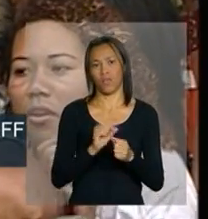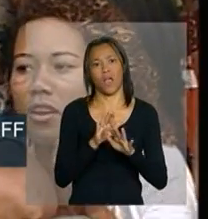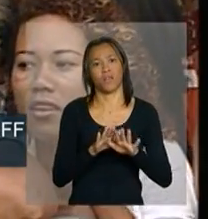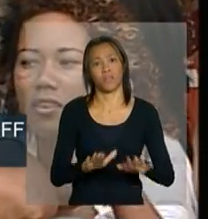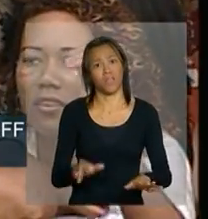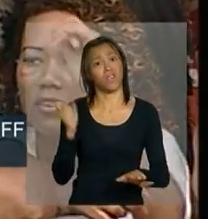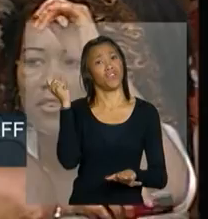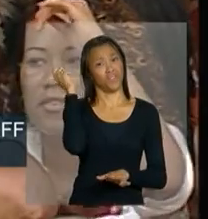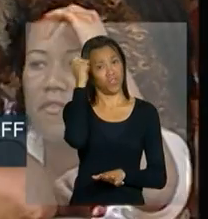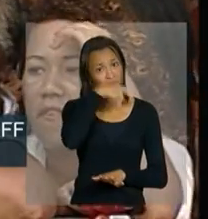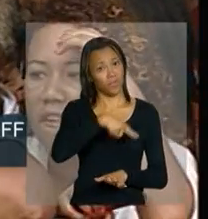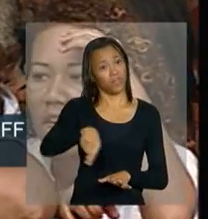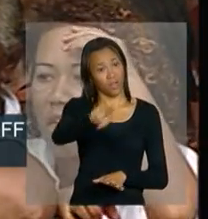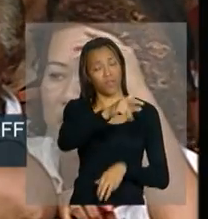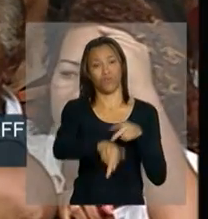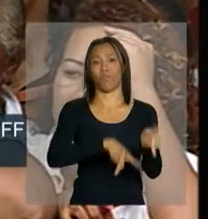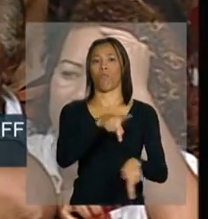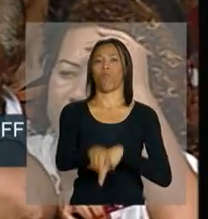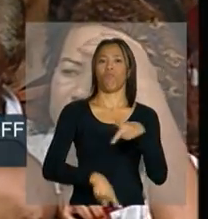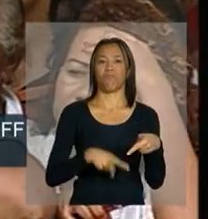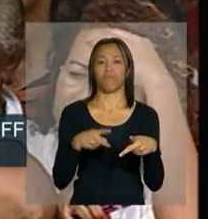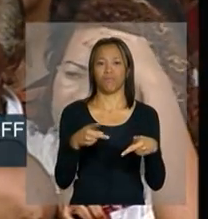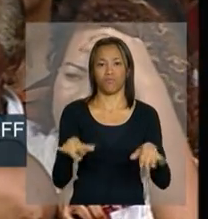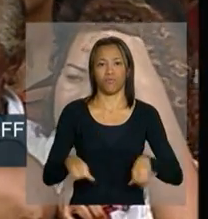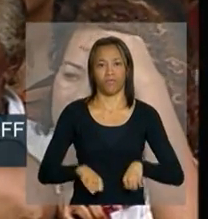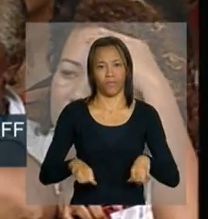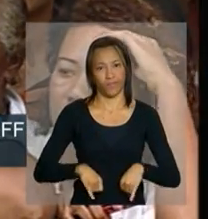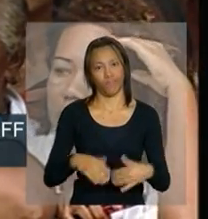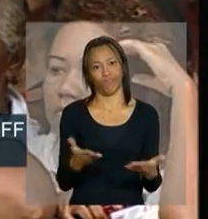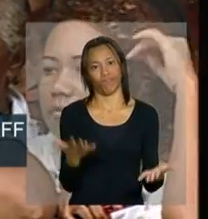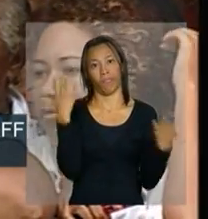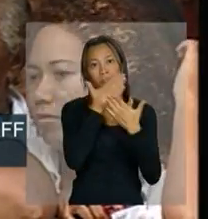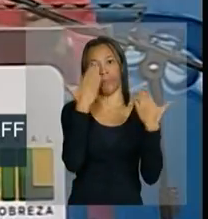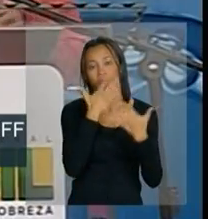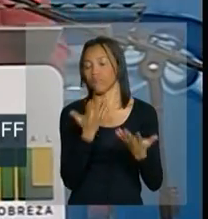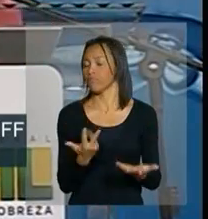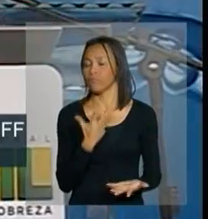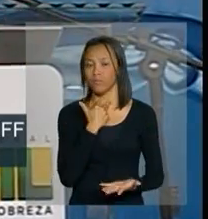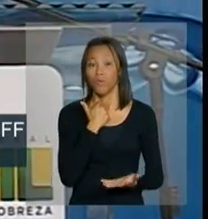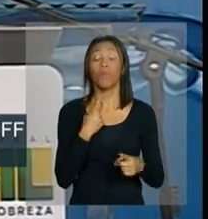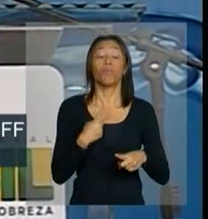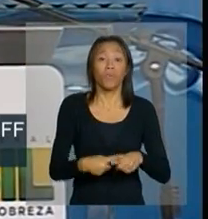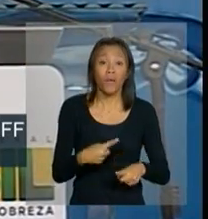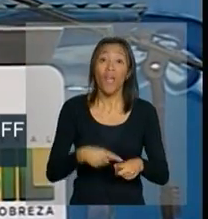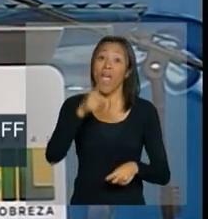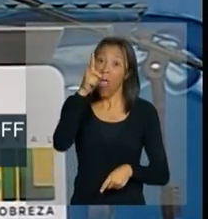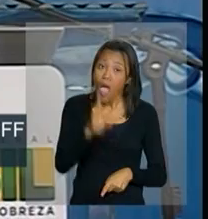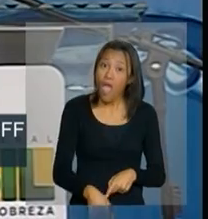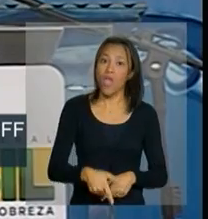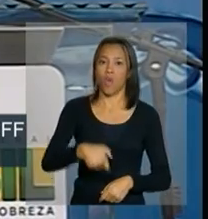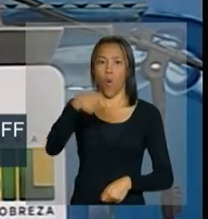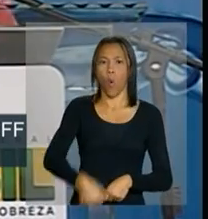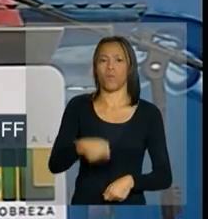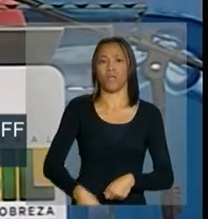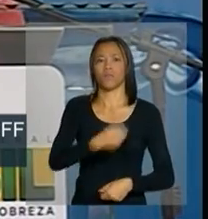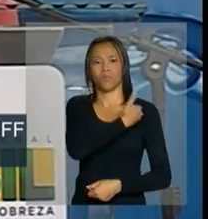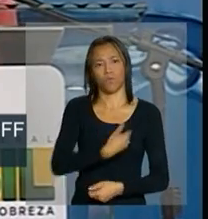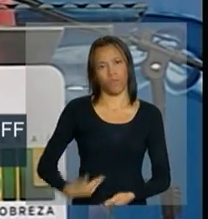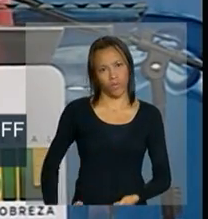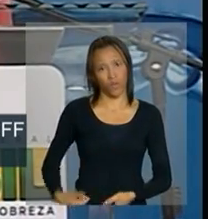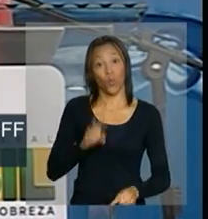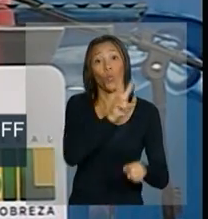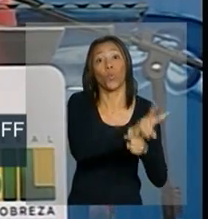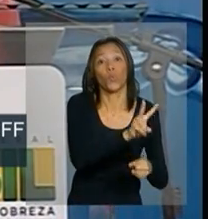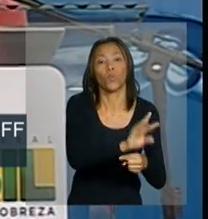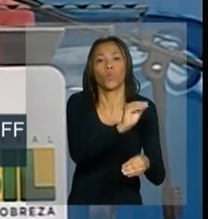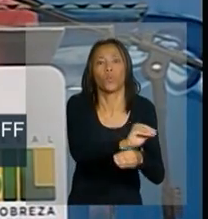as dificuldades do povo. Por quê? É obrigação de um governo